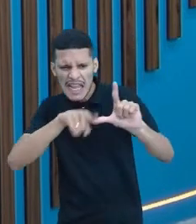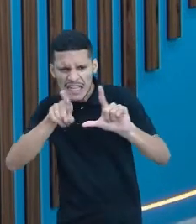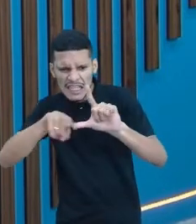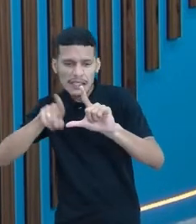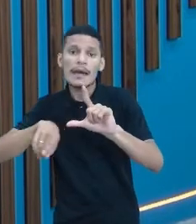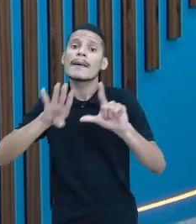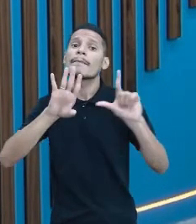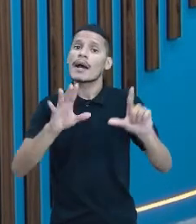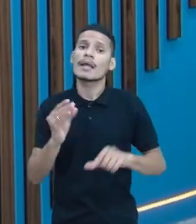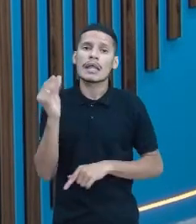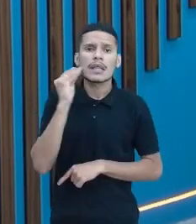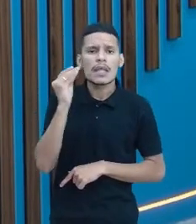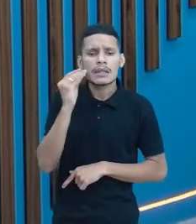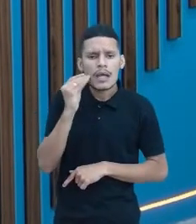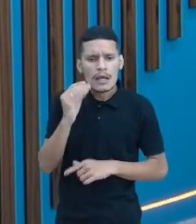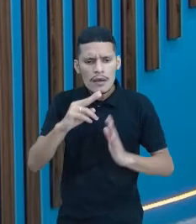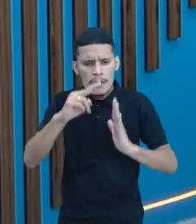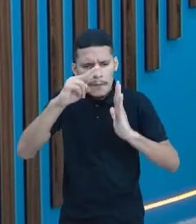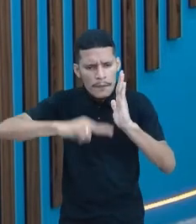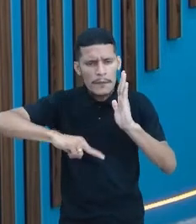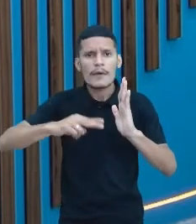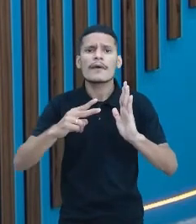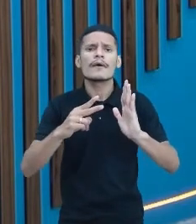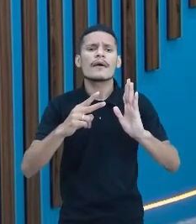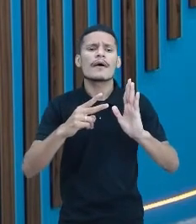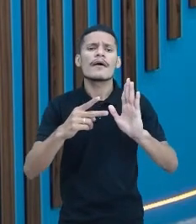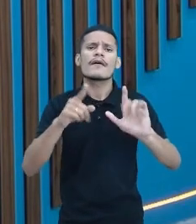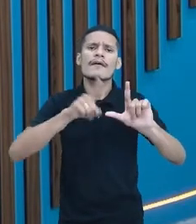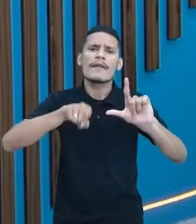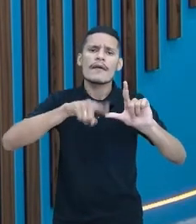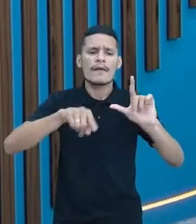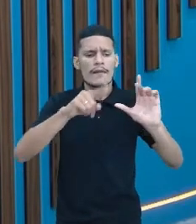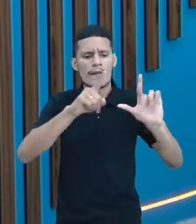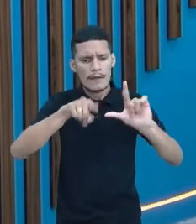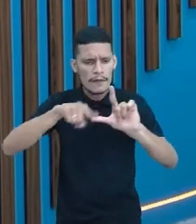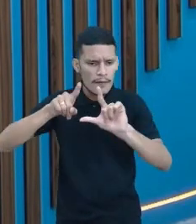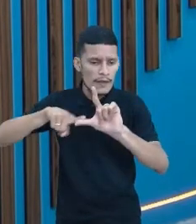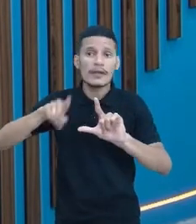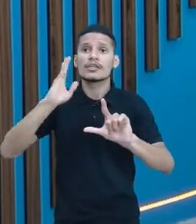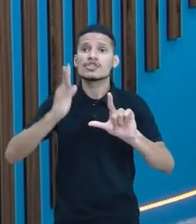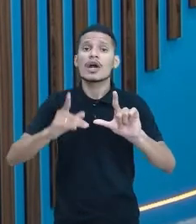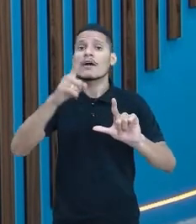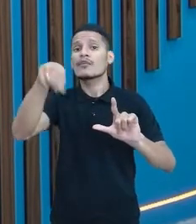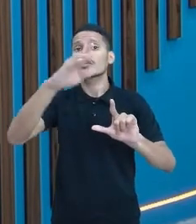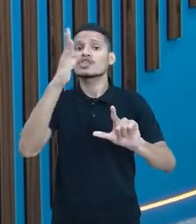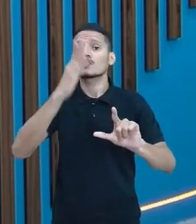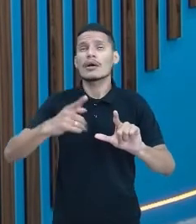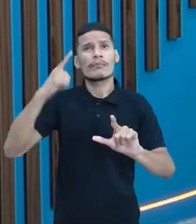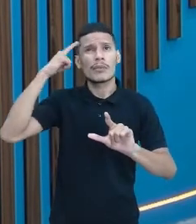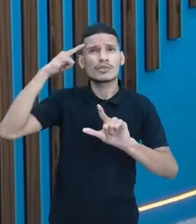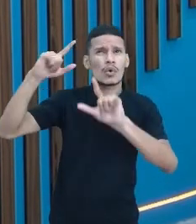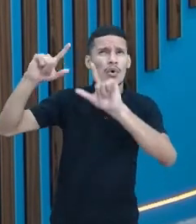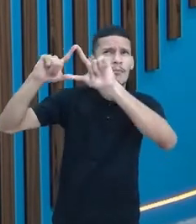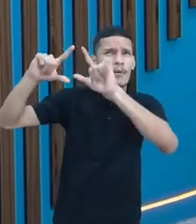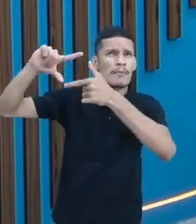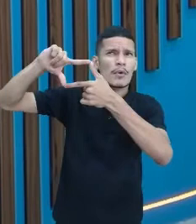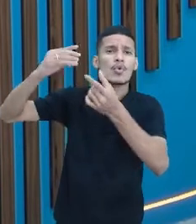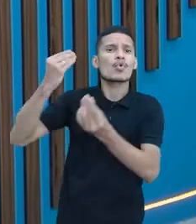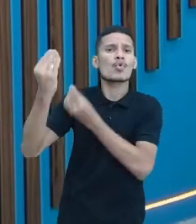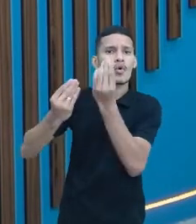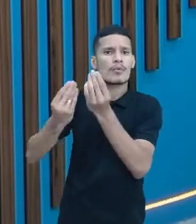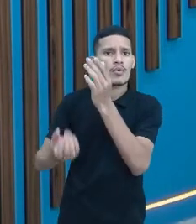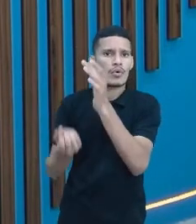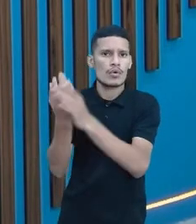ler essa fórmula, essa expressão, como uma generalização de algo que você já pensou no triângulo retângulo. Então,